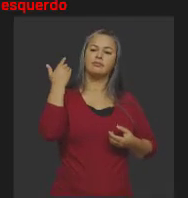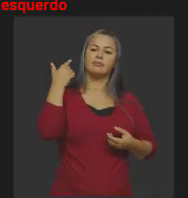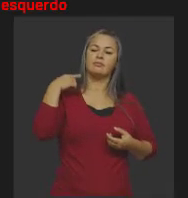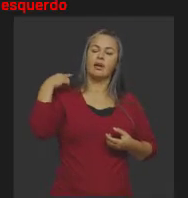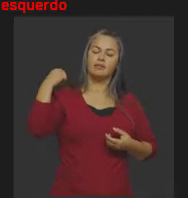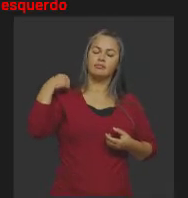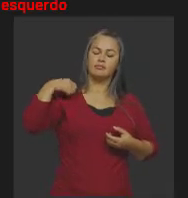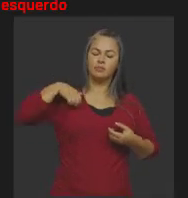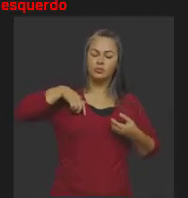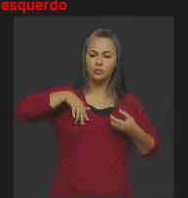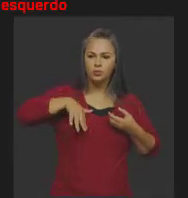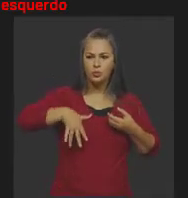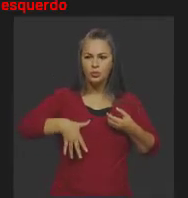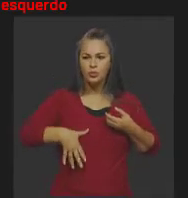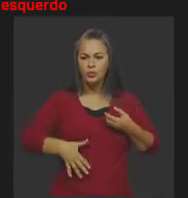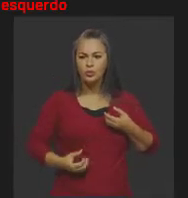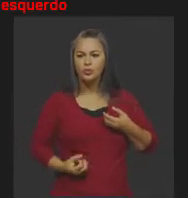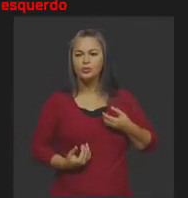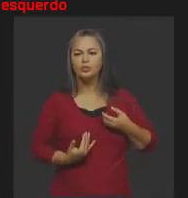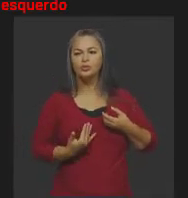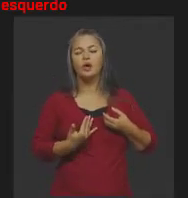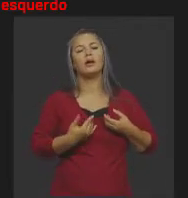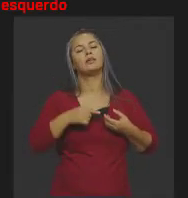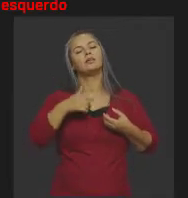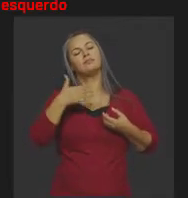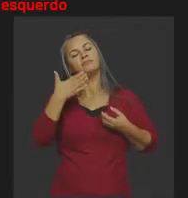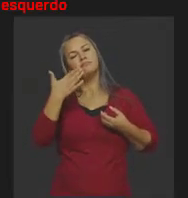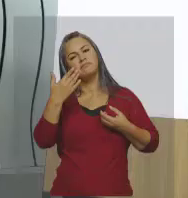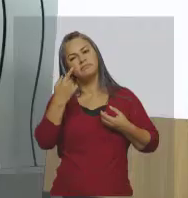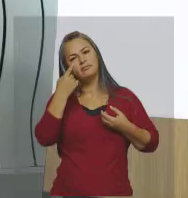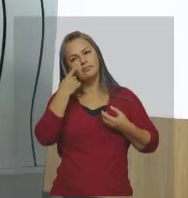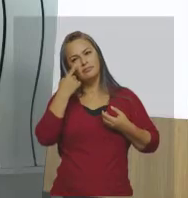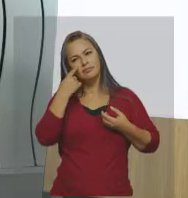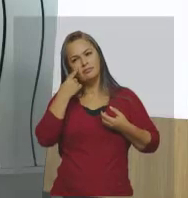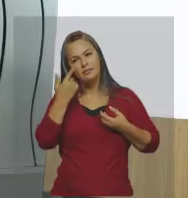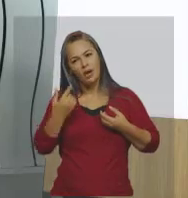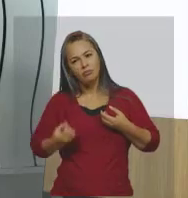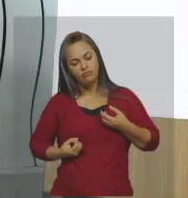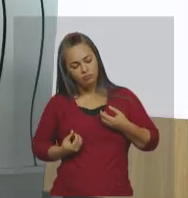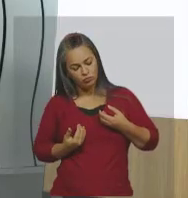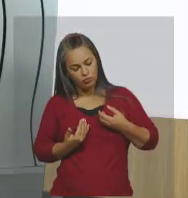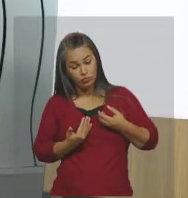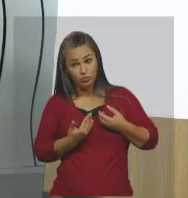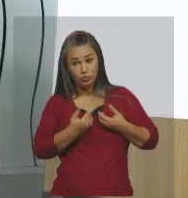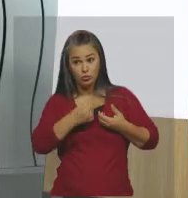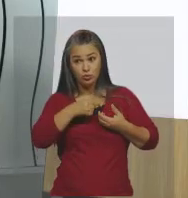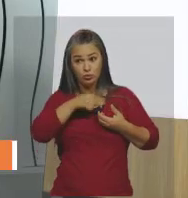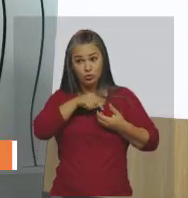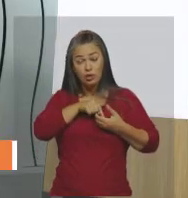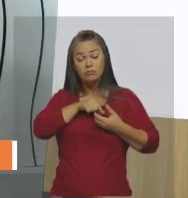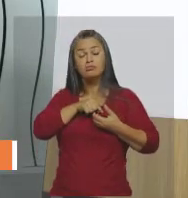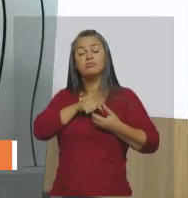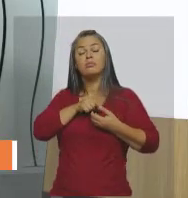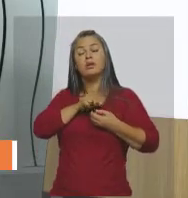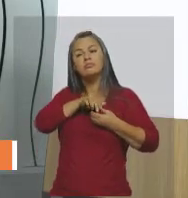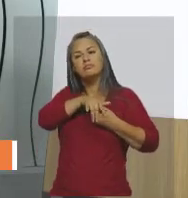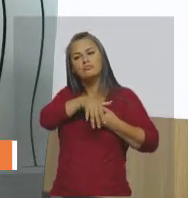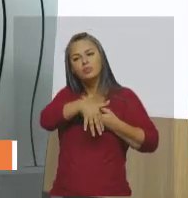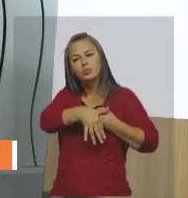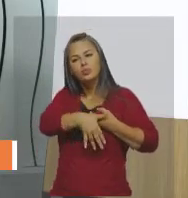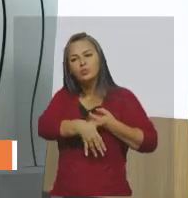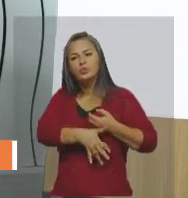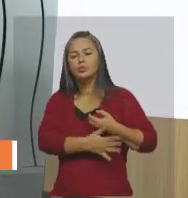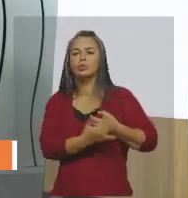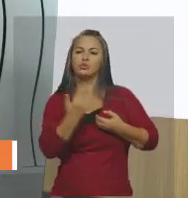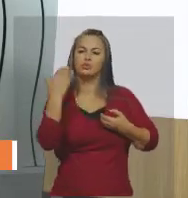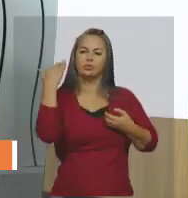essa saída do coração para os pulmões e depois voltando para os pulmões, esse sangue, nós chamamos de pequena circulação. É uma